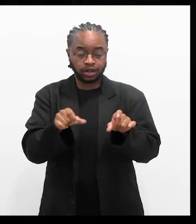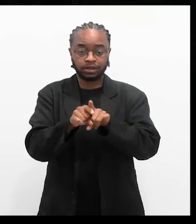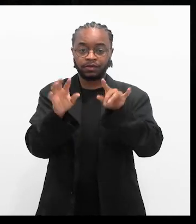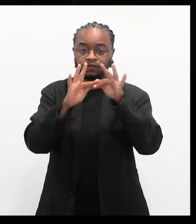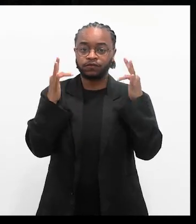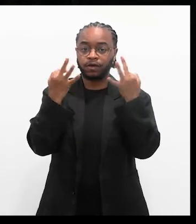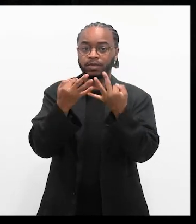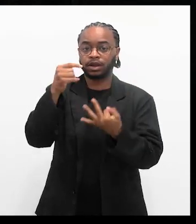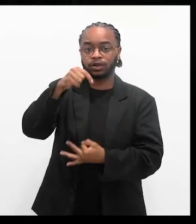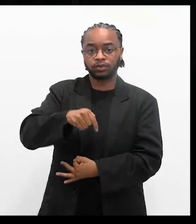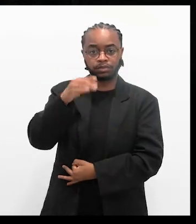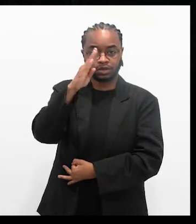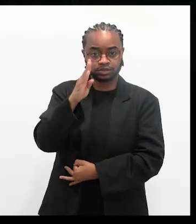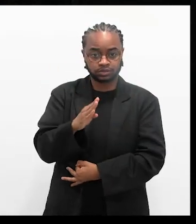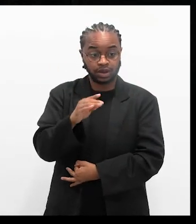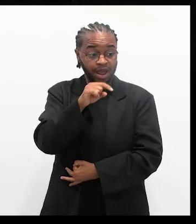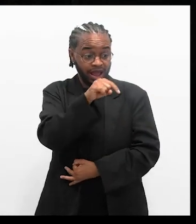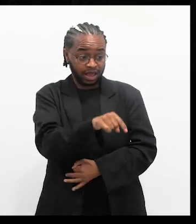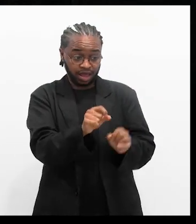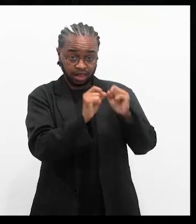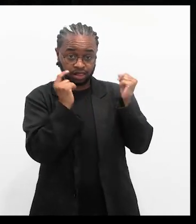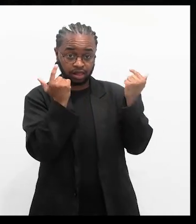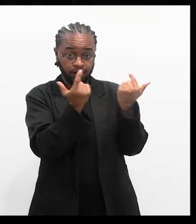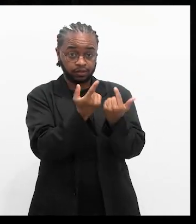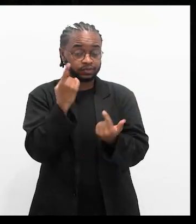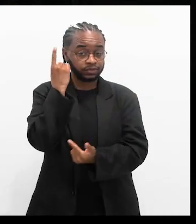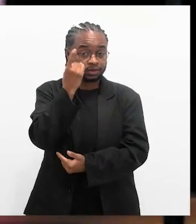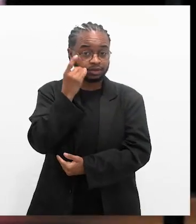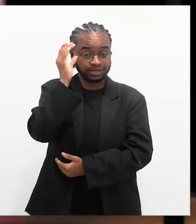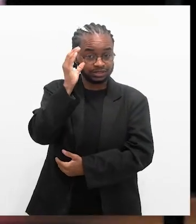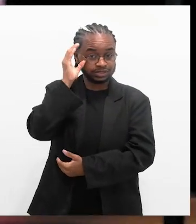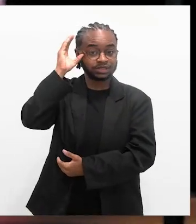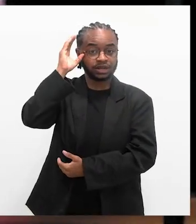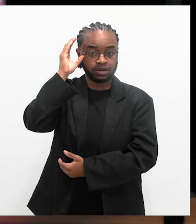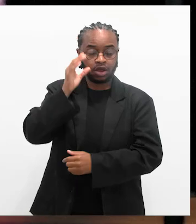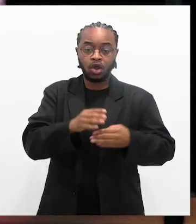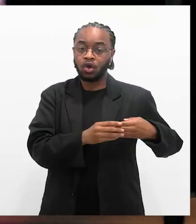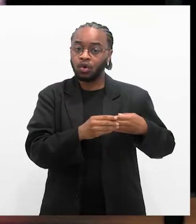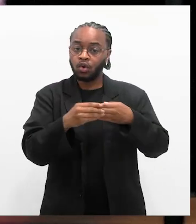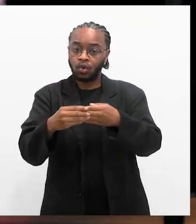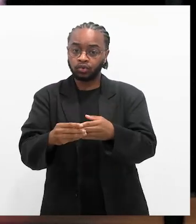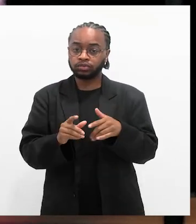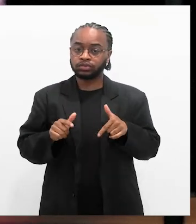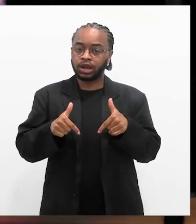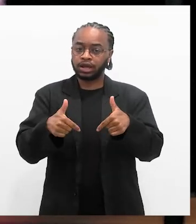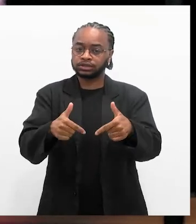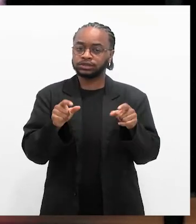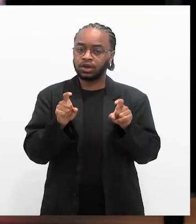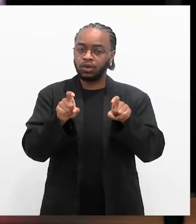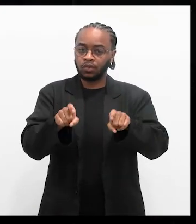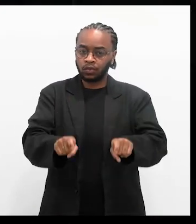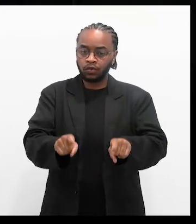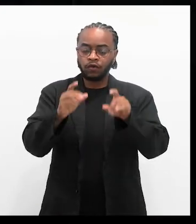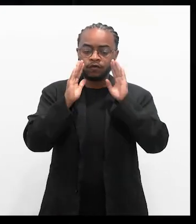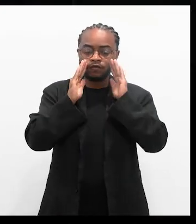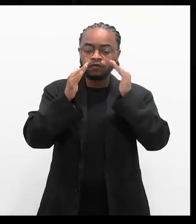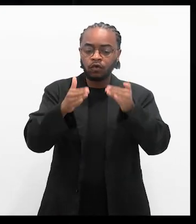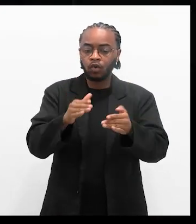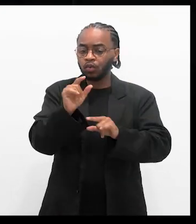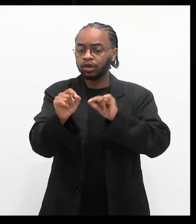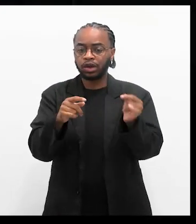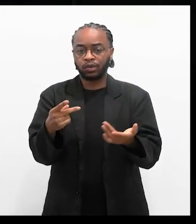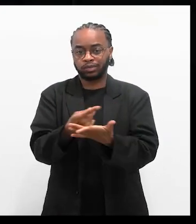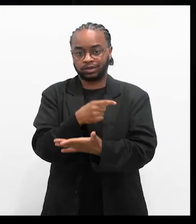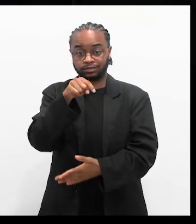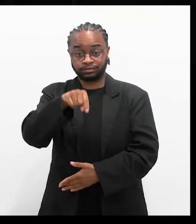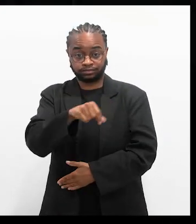famílias brasileiras. Da Alerj, a deputada estadual Célia Jordão conduz seu mandato com os pés fincados na